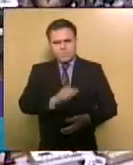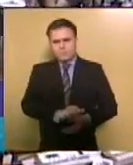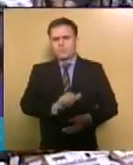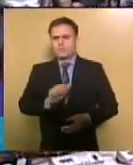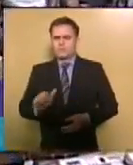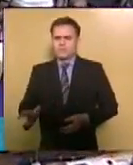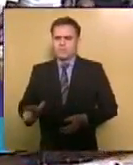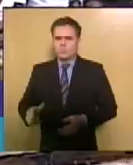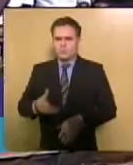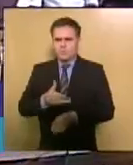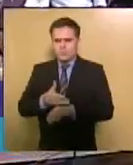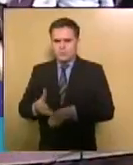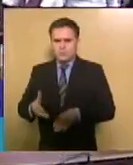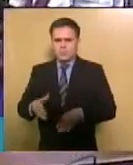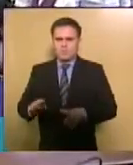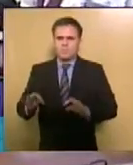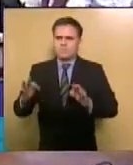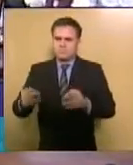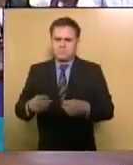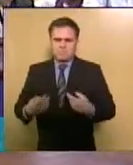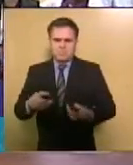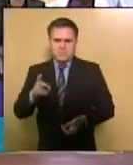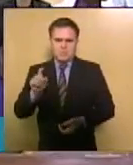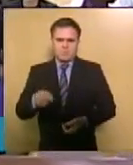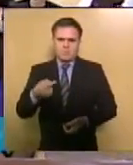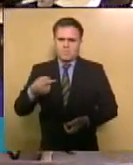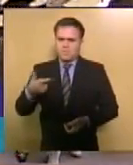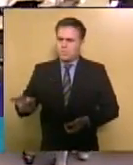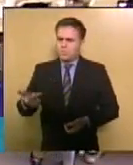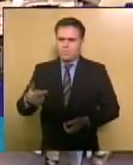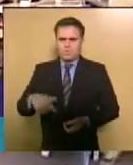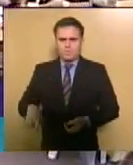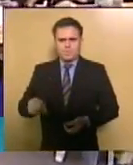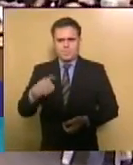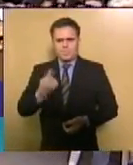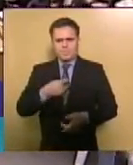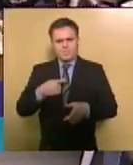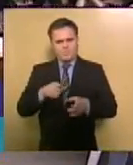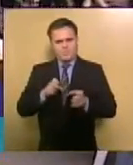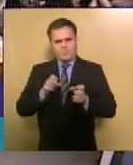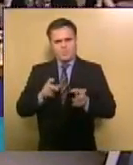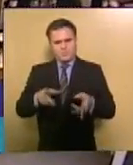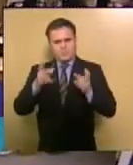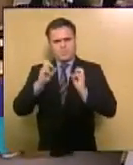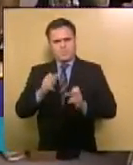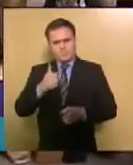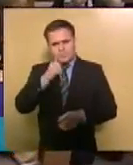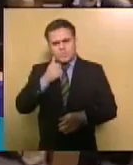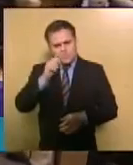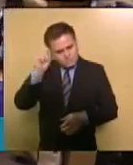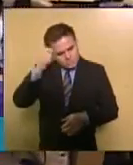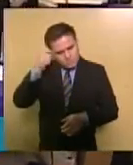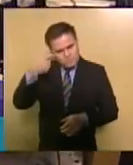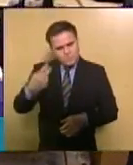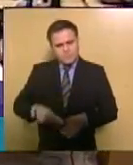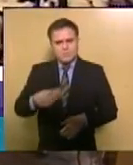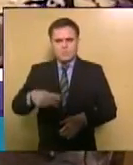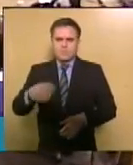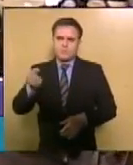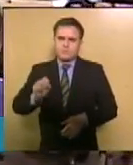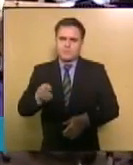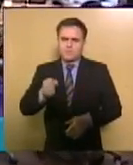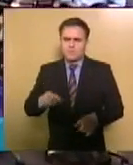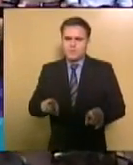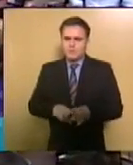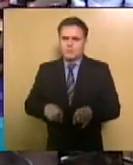homicídios de mulheres como um todo que é de 5,2 quando a gente olha a taxa de homicídios de mulheres negras em Sergipe também